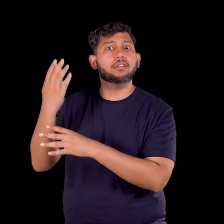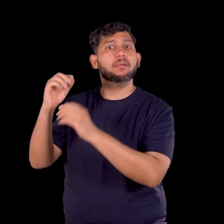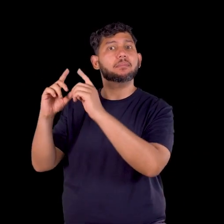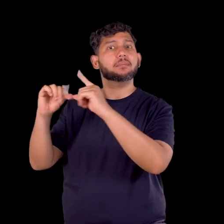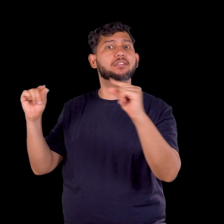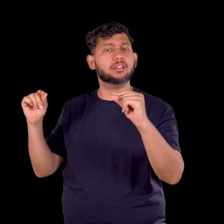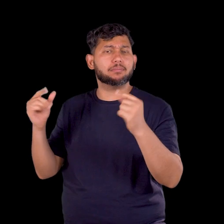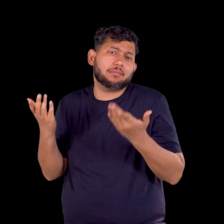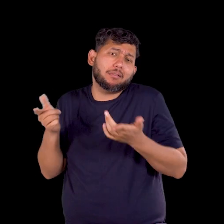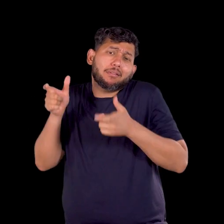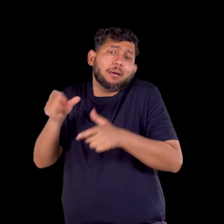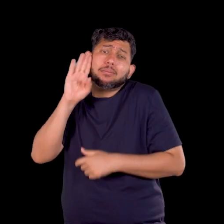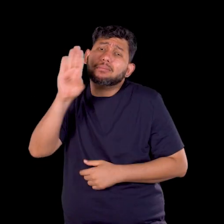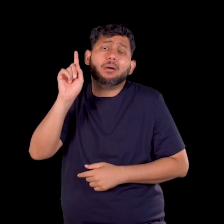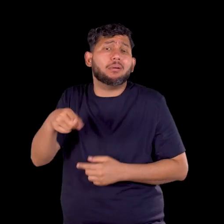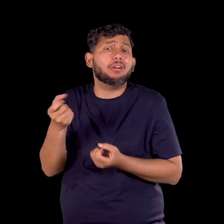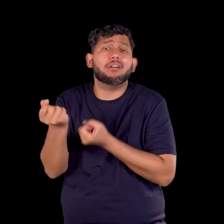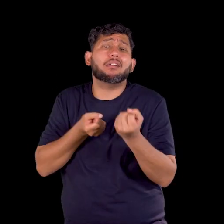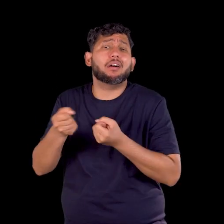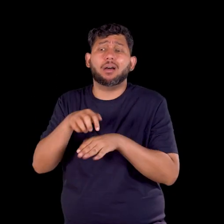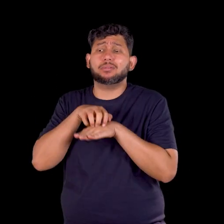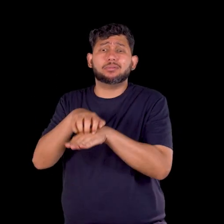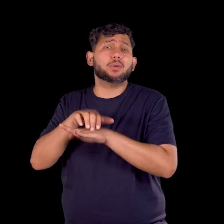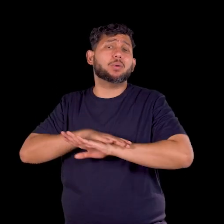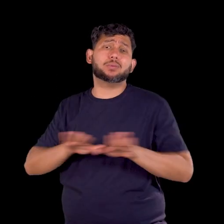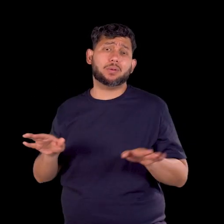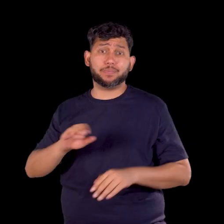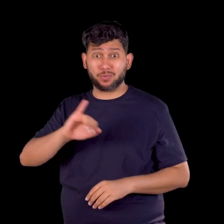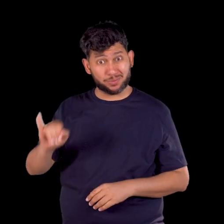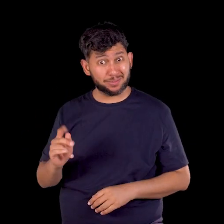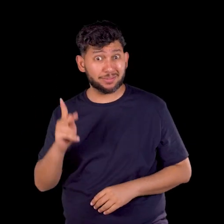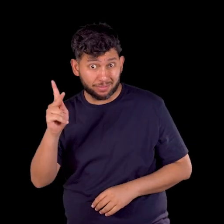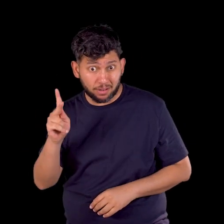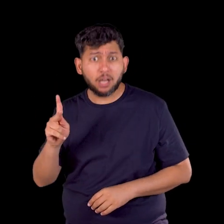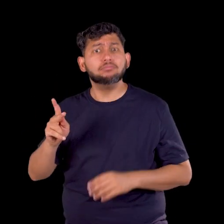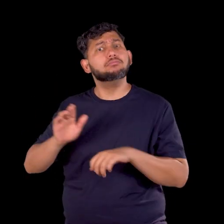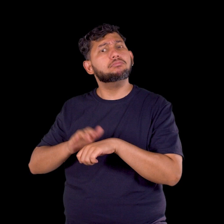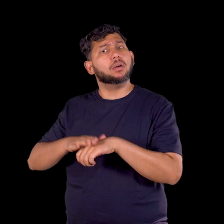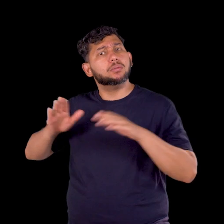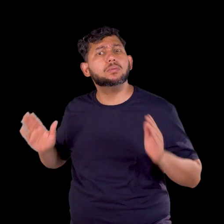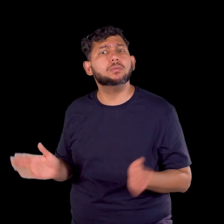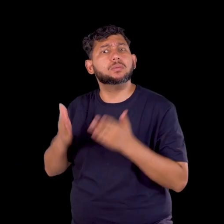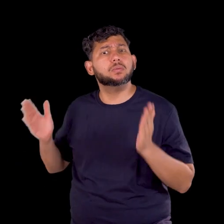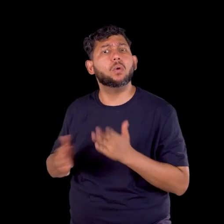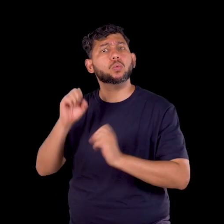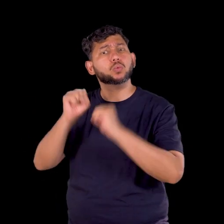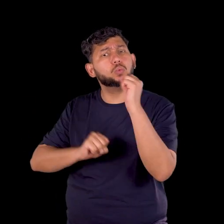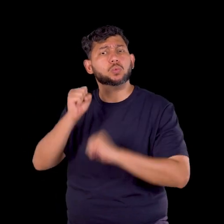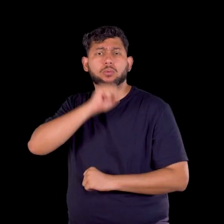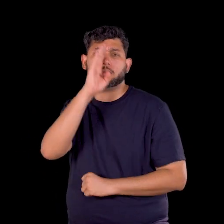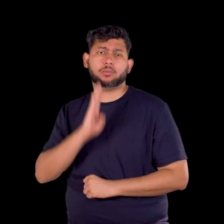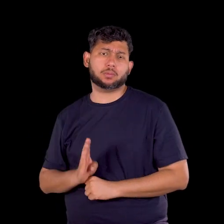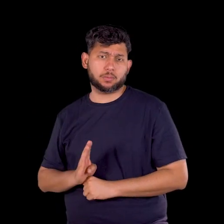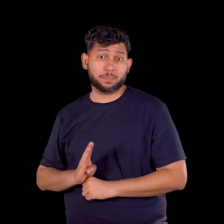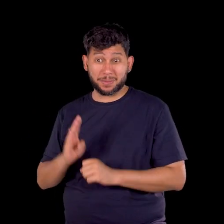automóvel como principal meio de transporte. JK foi um dos maiores incentivadores da industrialização no Brasil,